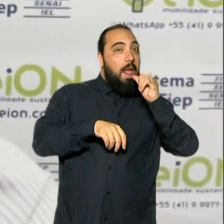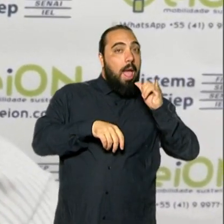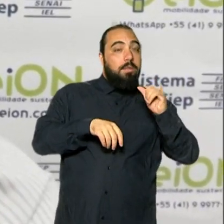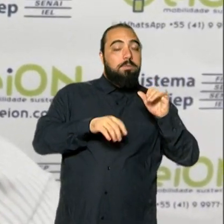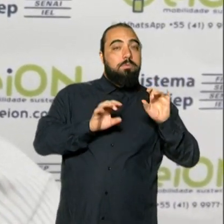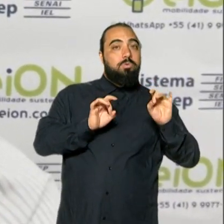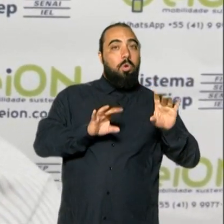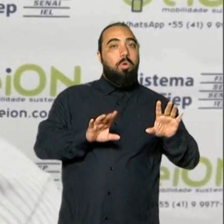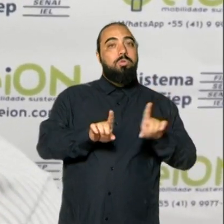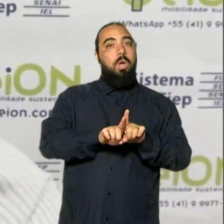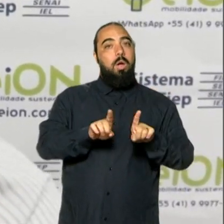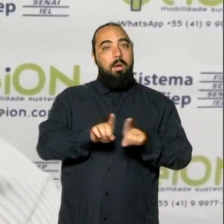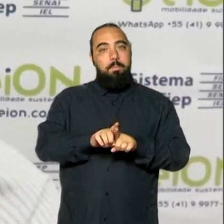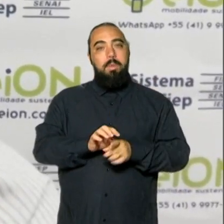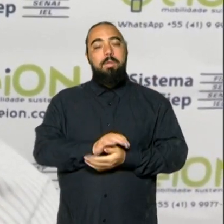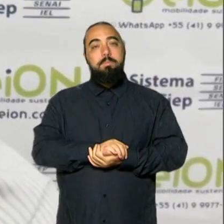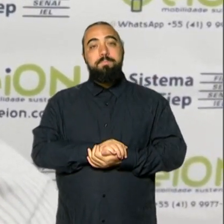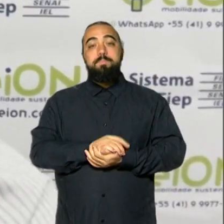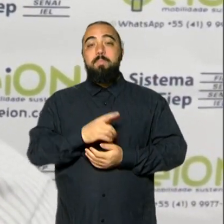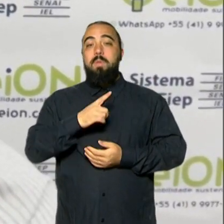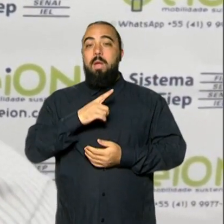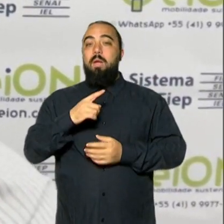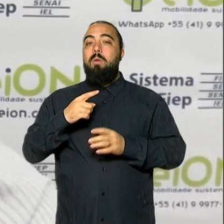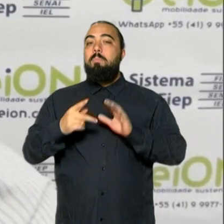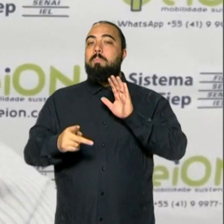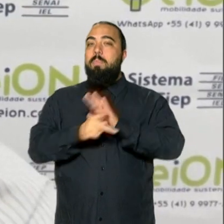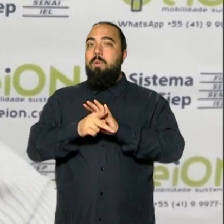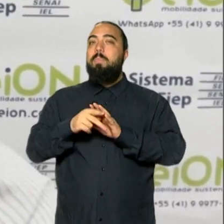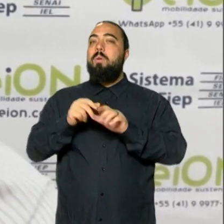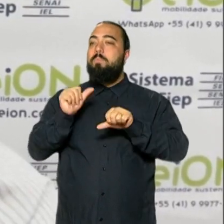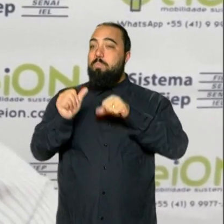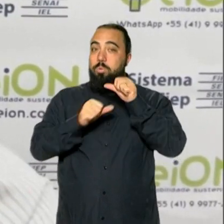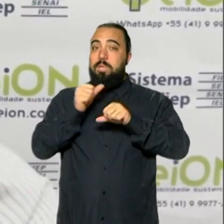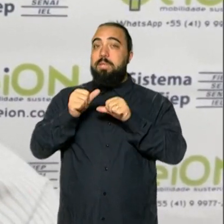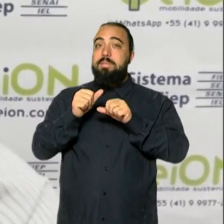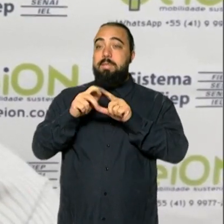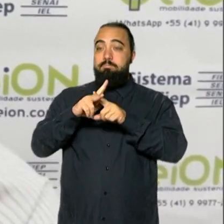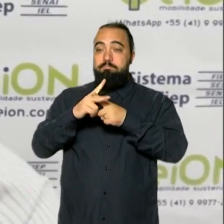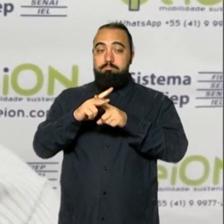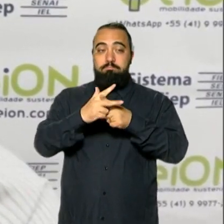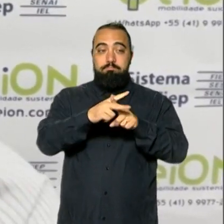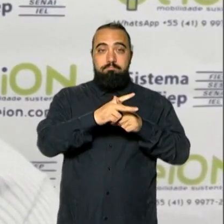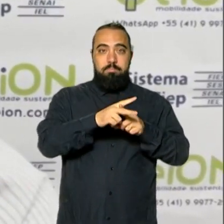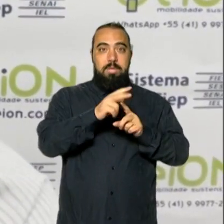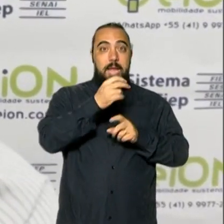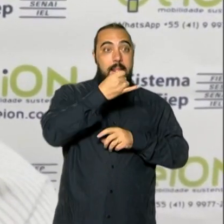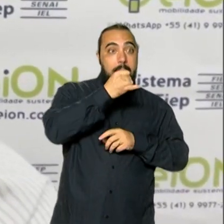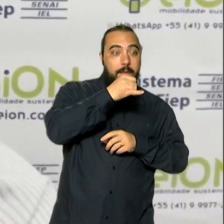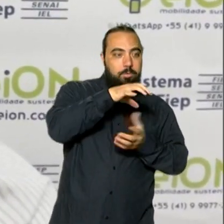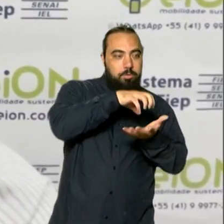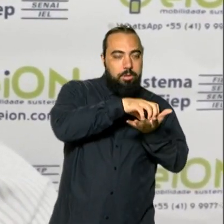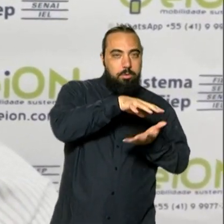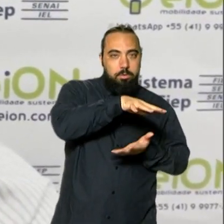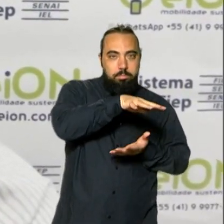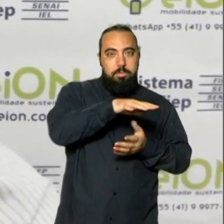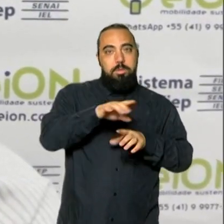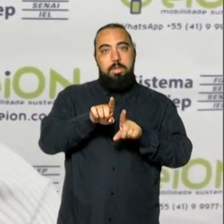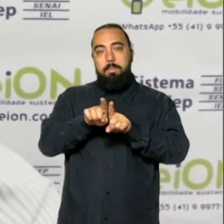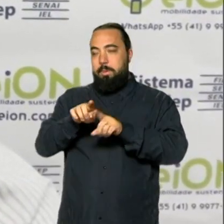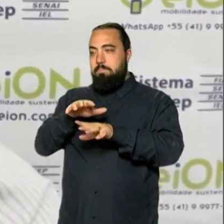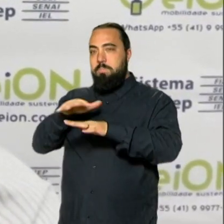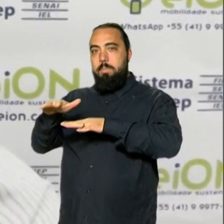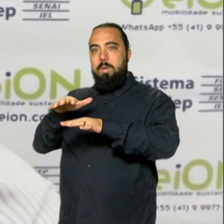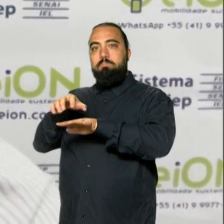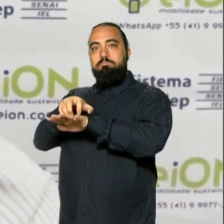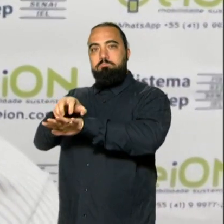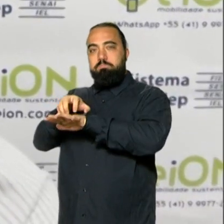Então, profundas modificações serão introduzidas, tanto no setor elétrico quanto no setor de mobilidade e de